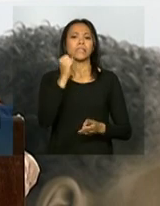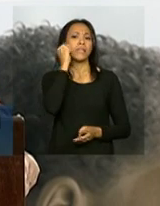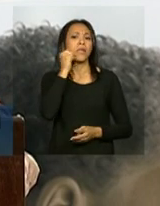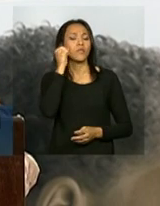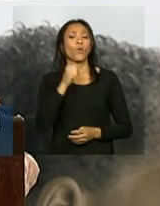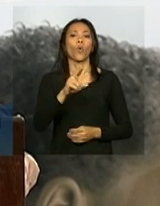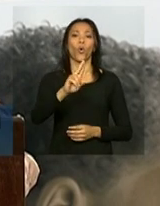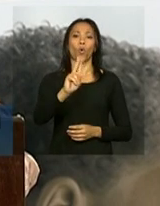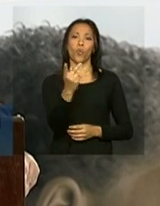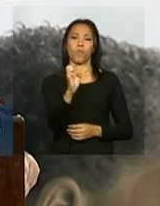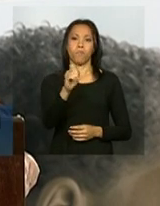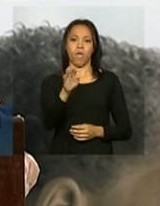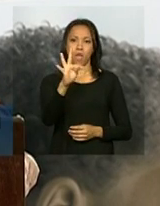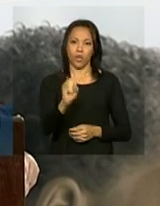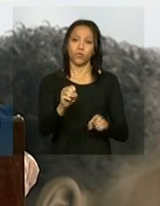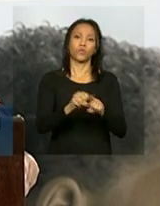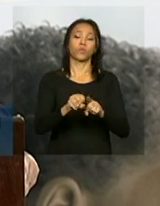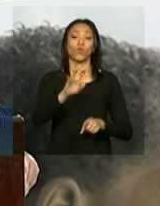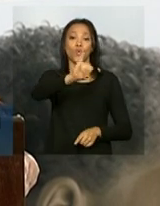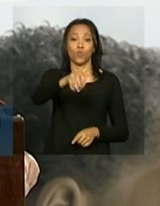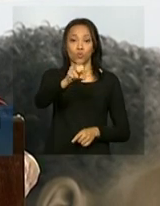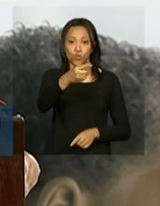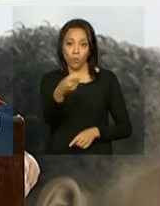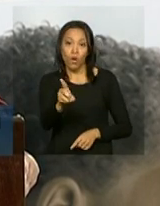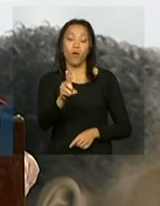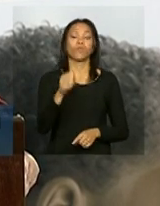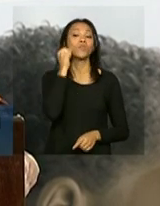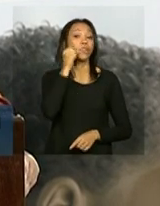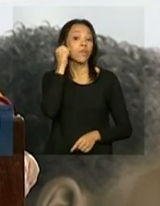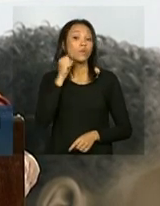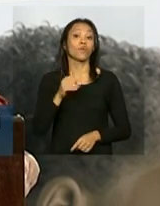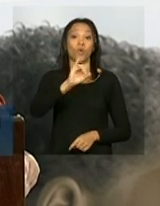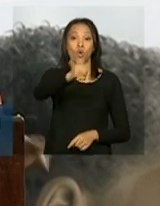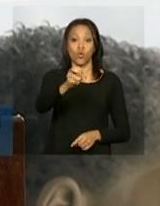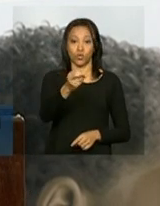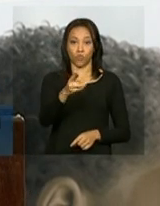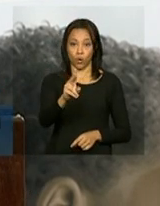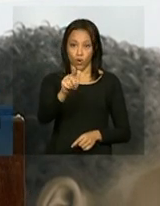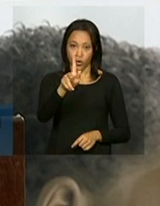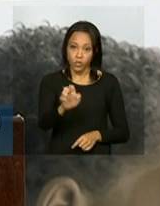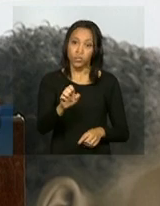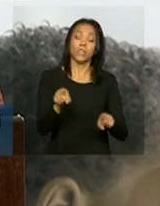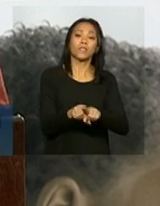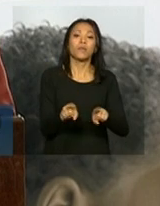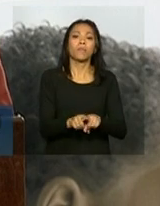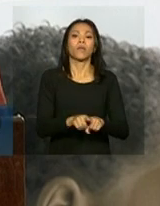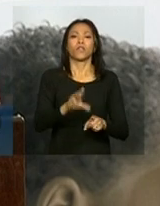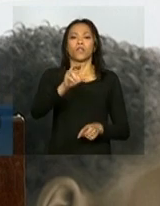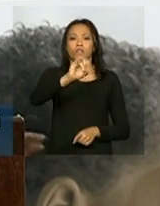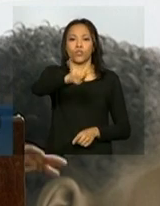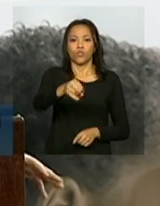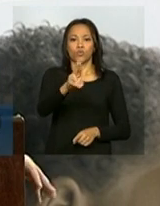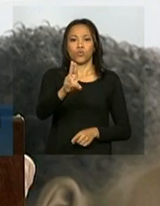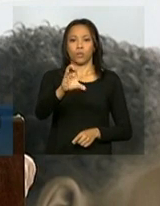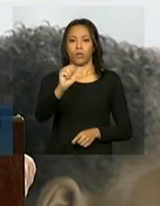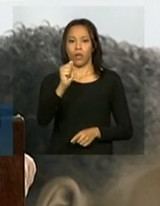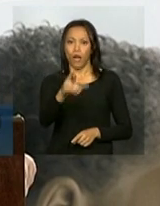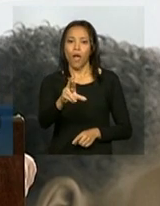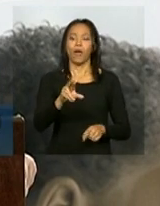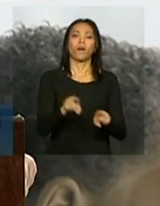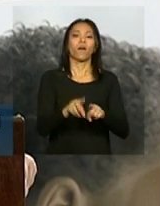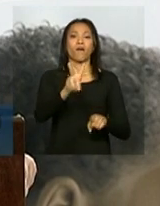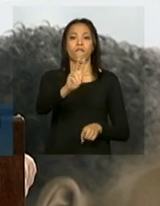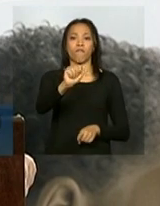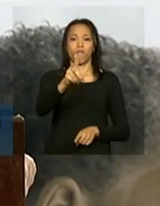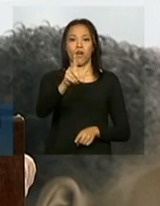senador Humberto Costa, senador João Ribeiro, senador Jorge Viana, senador Romero Jucá, senador